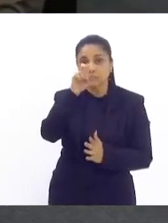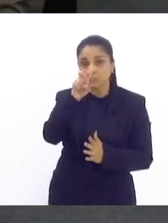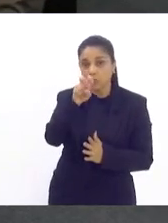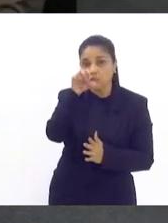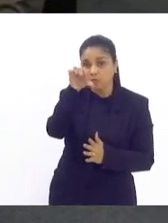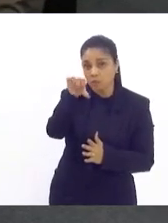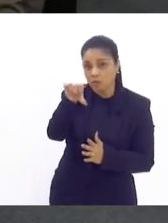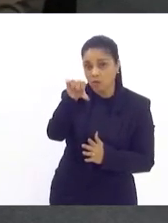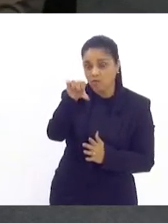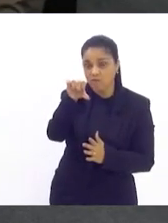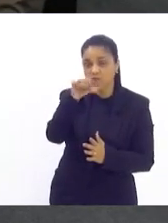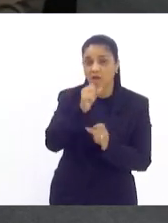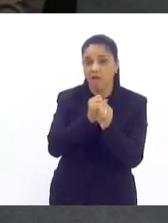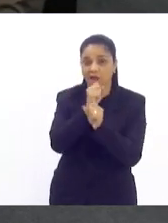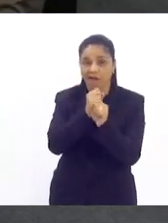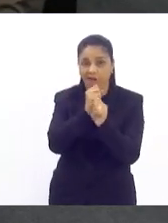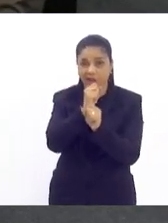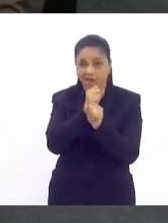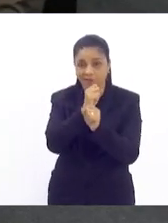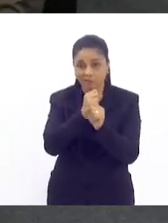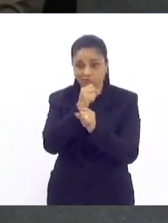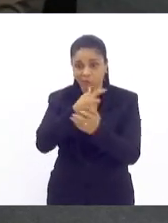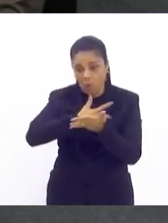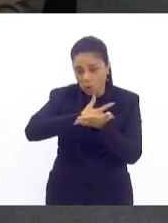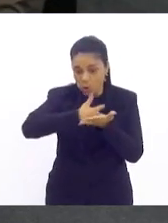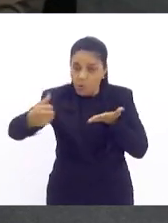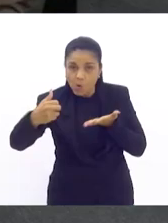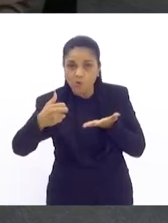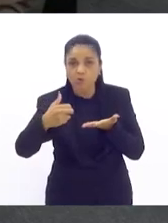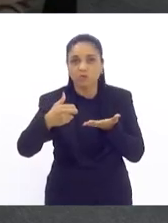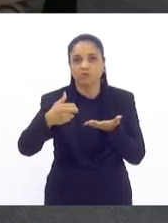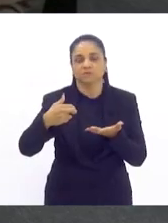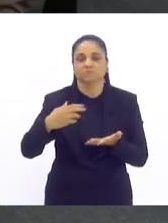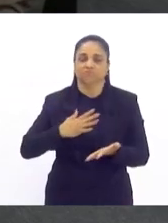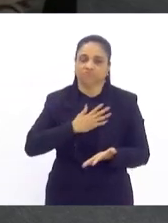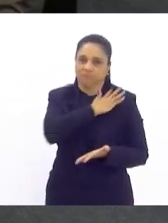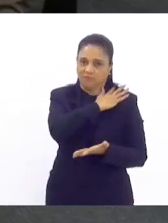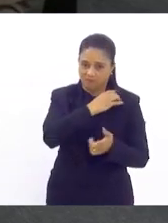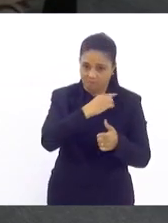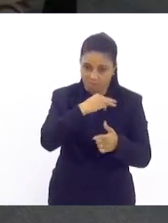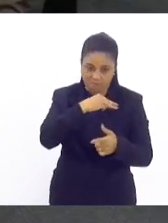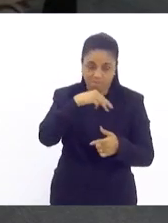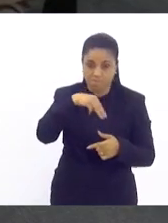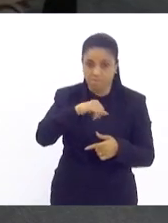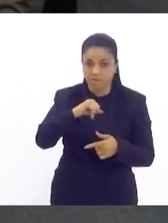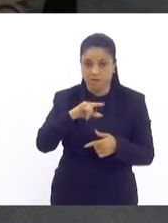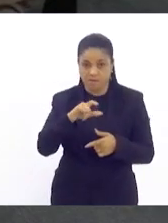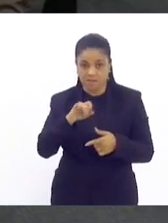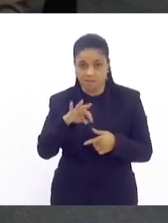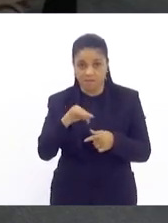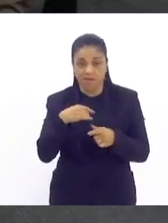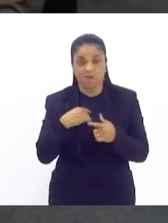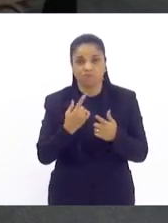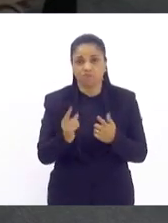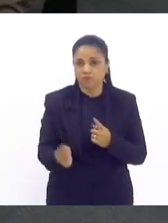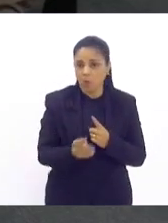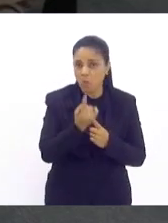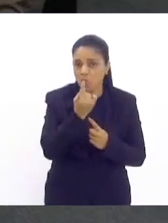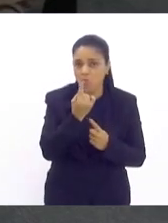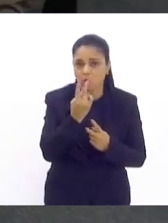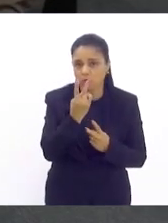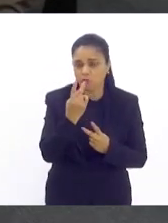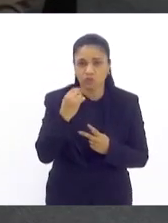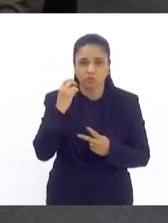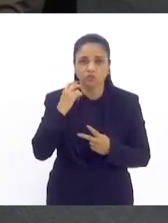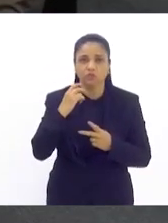do golpe que se instalou nesse país o golpe da ditadura militar você não poder ter um torcedor que se manifeste chamando atenção pelo fato